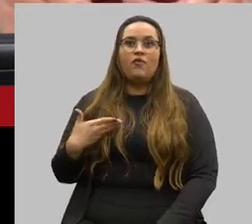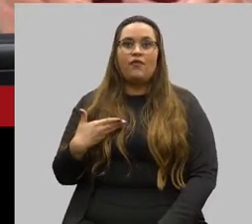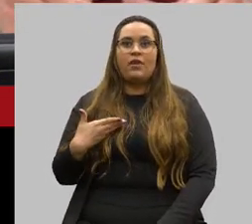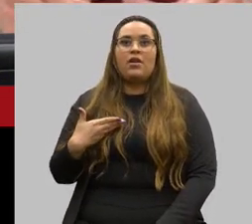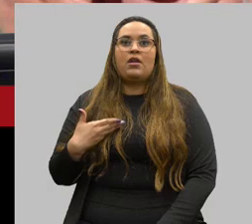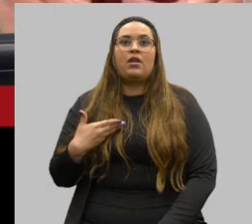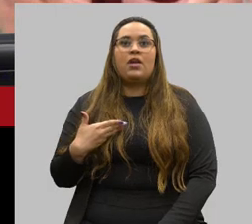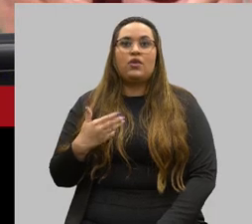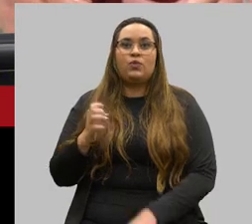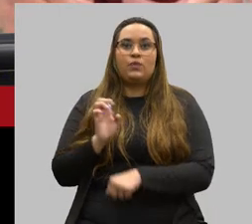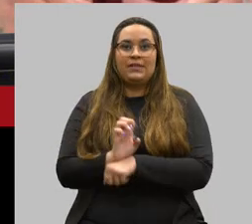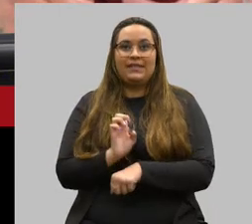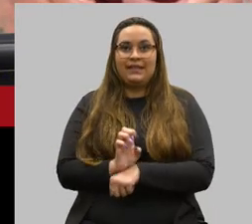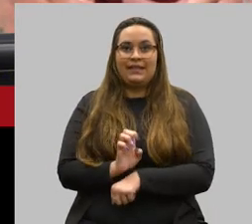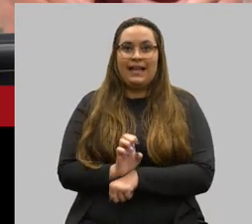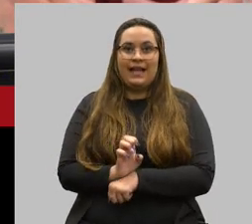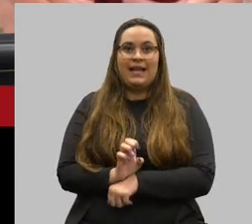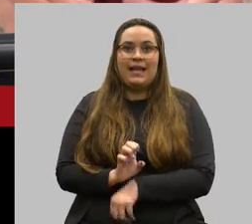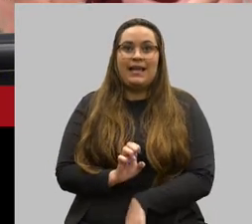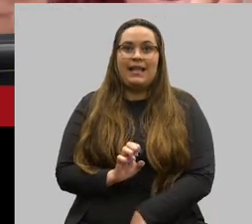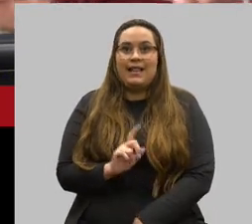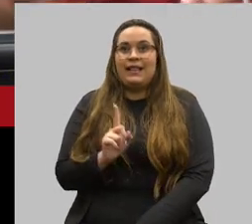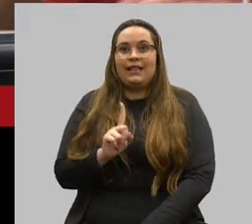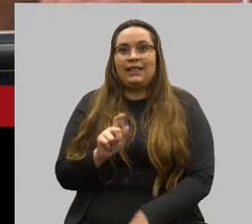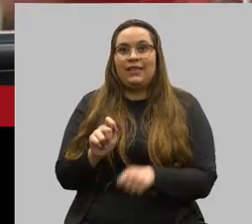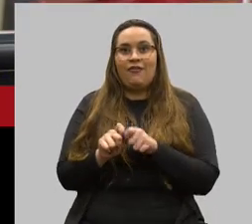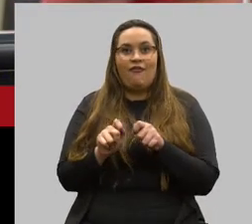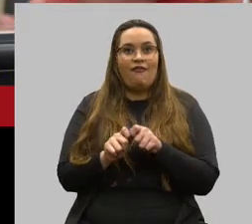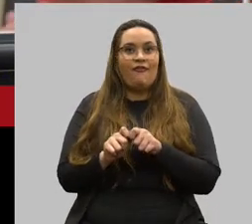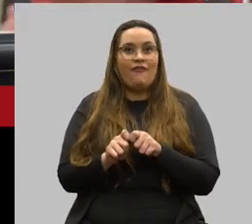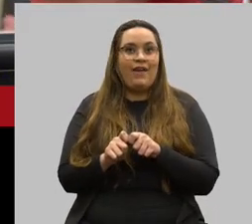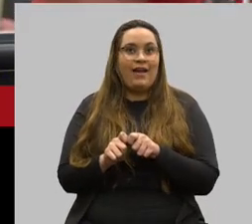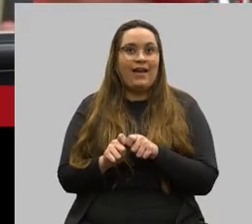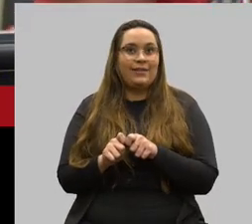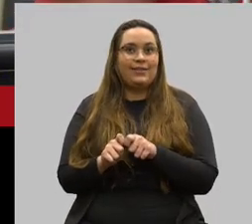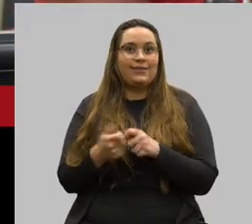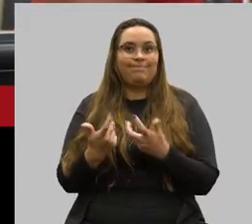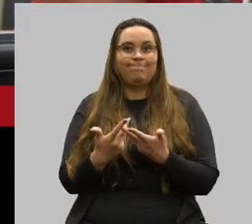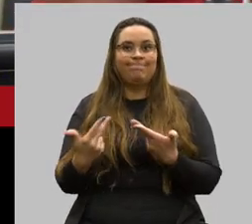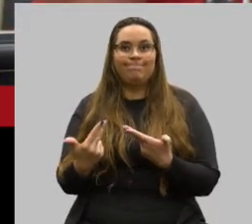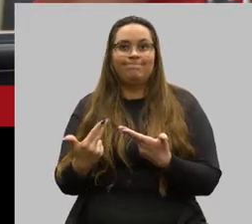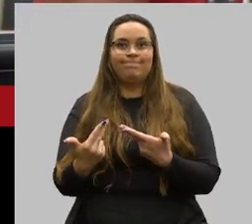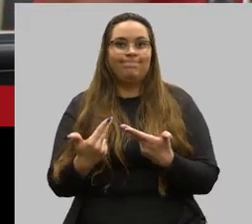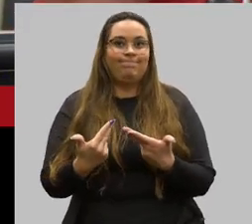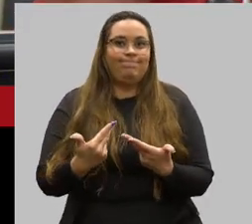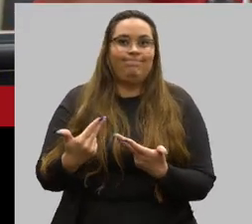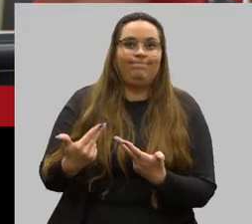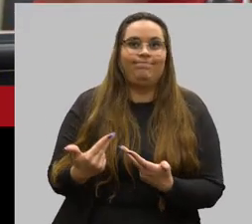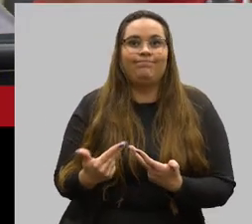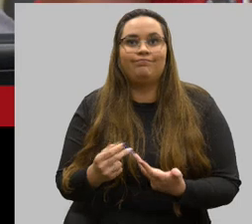fazendo a contrapartida a altura da prestação do serviço da Polícia Civil enquanto a a